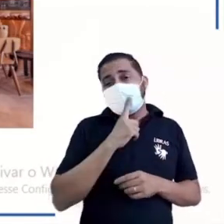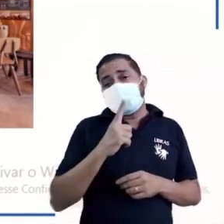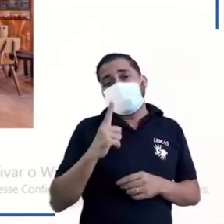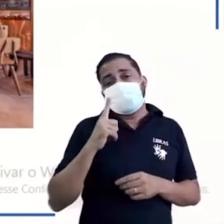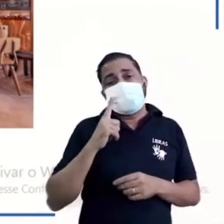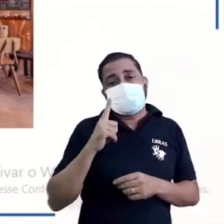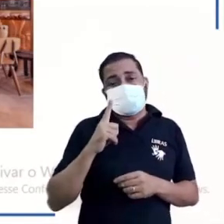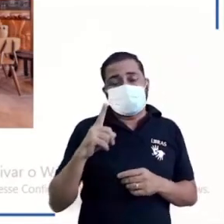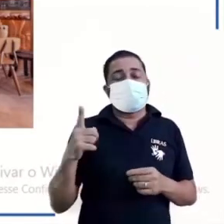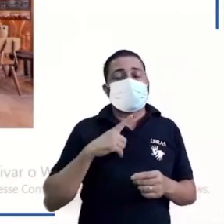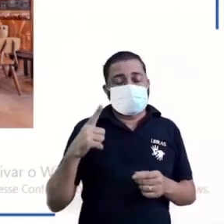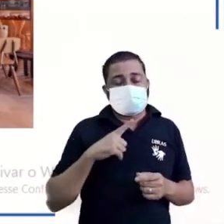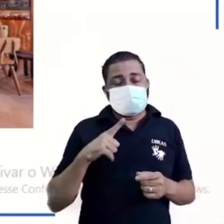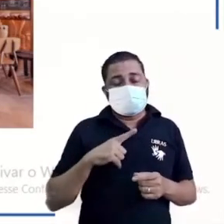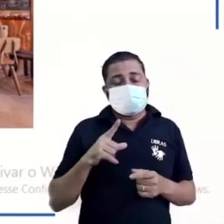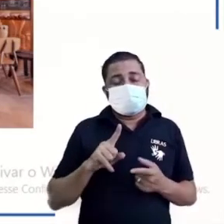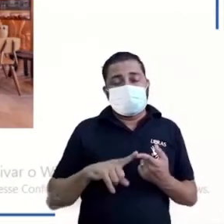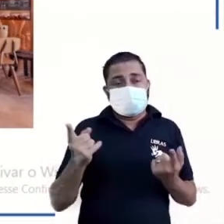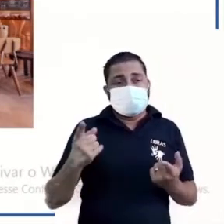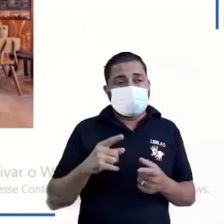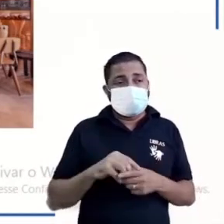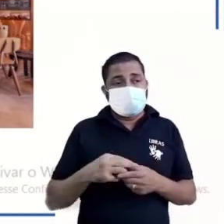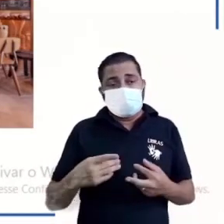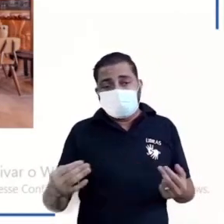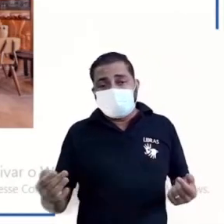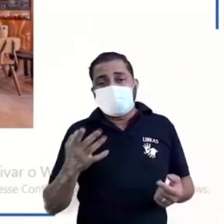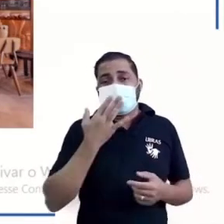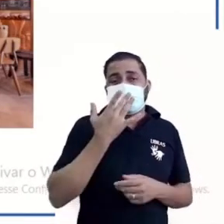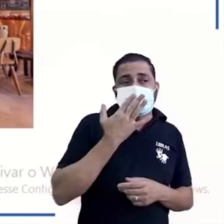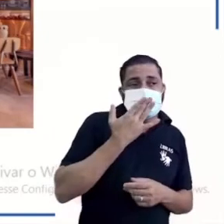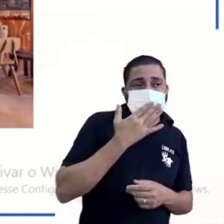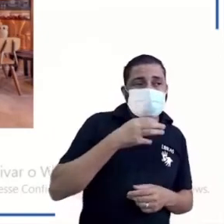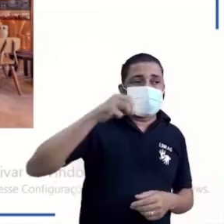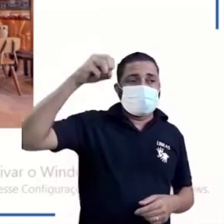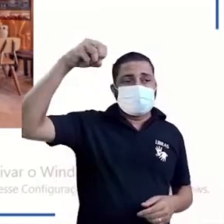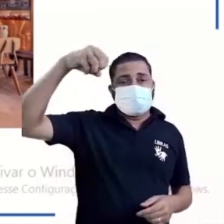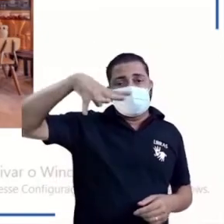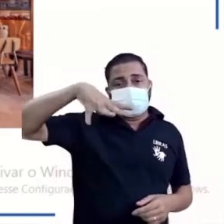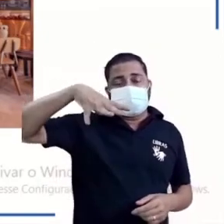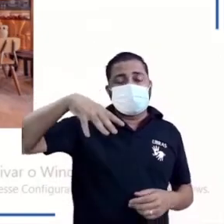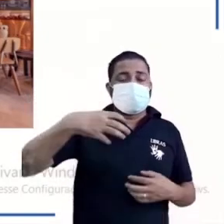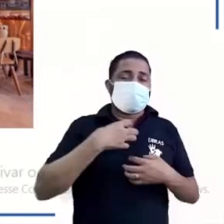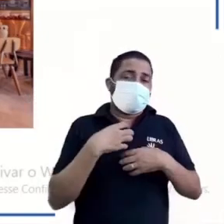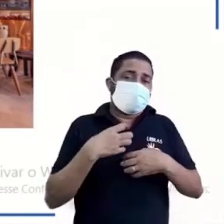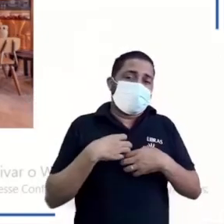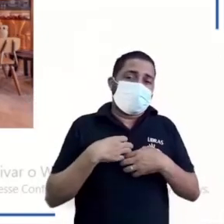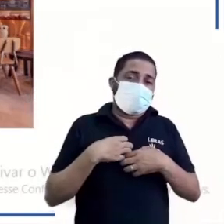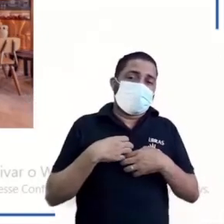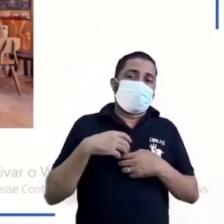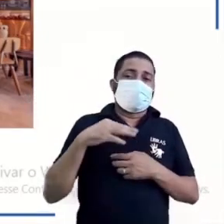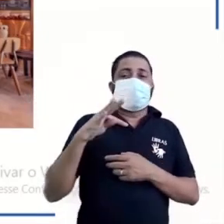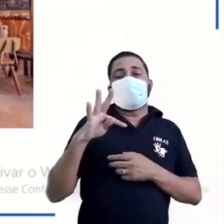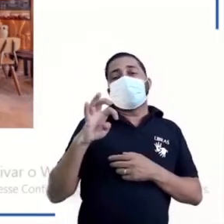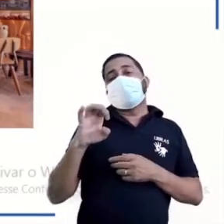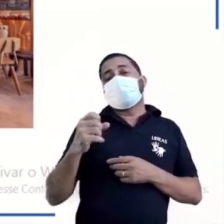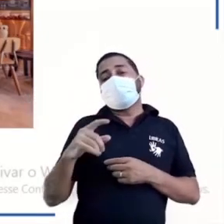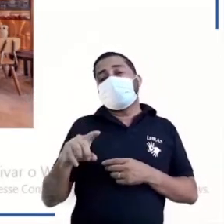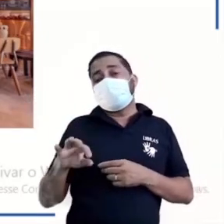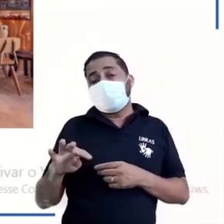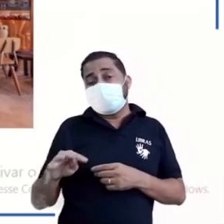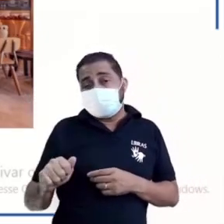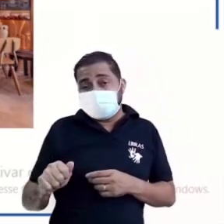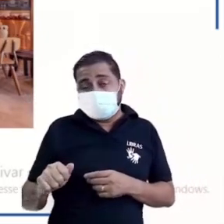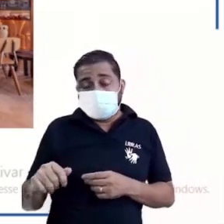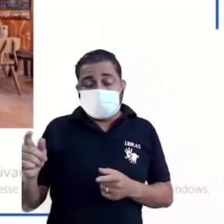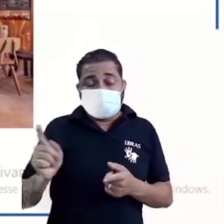onde também existe mais complexidade. Complexidade de cores, de iluminação, de formas e de texturas, né?